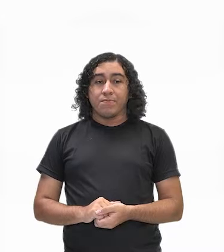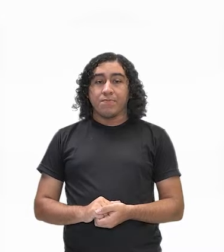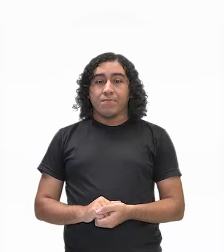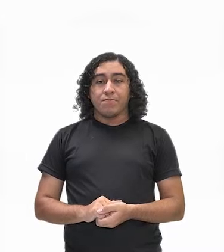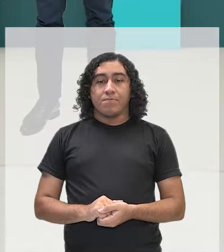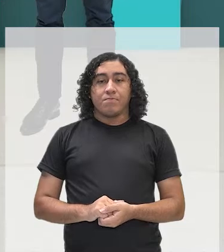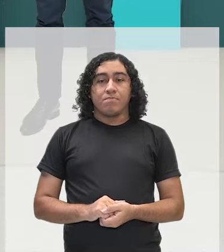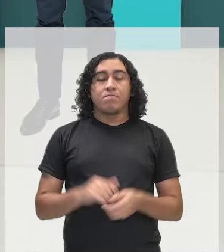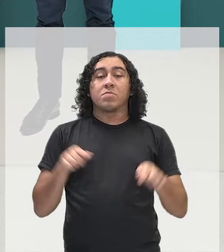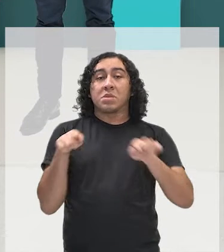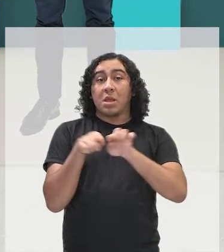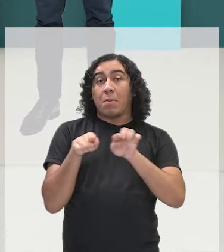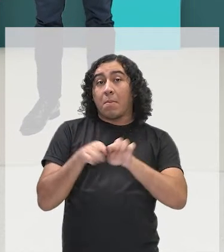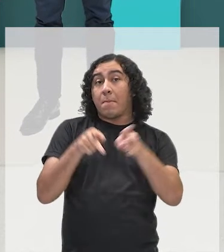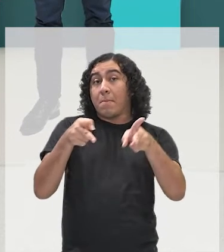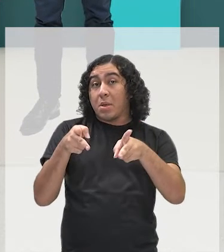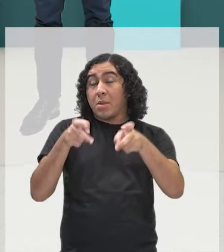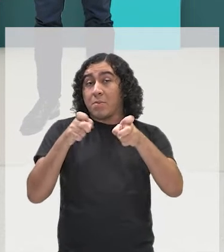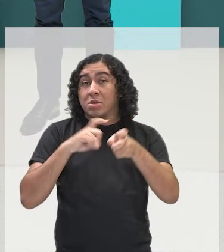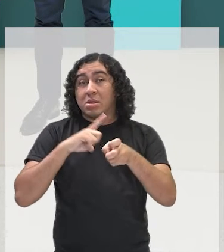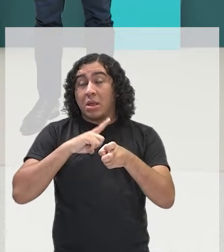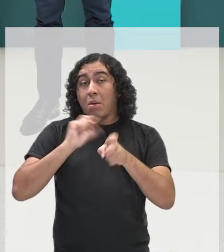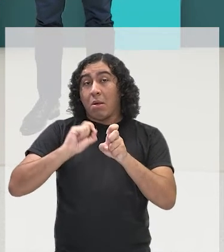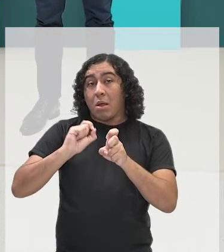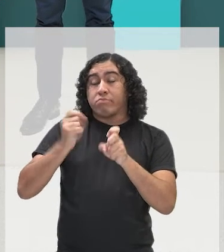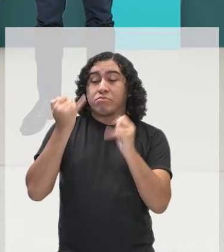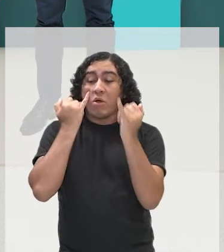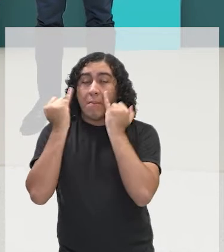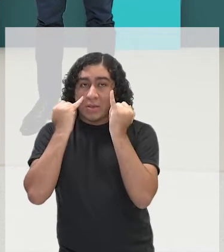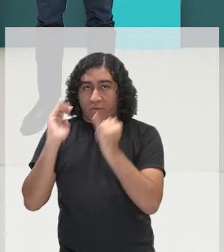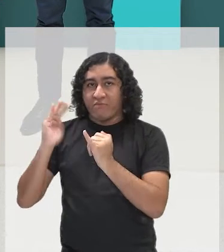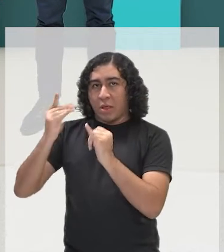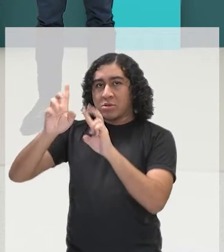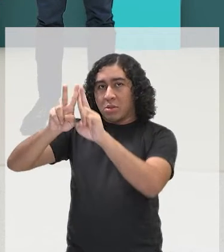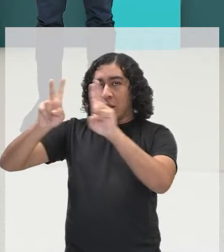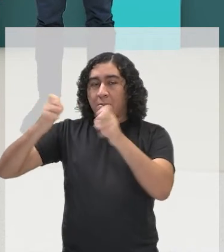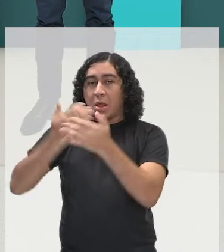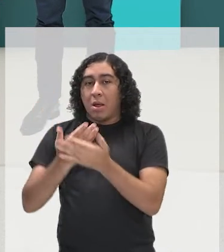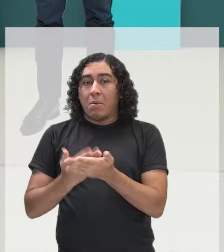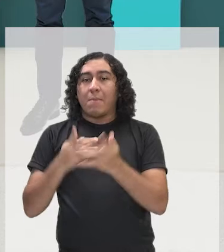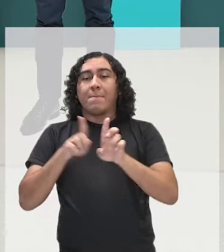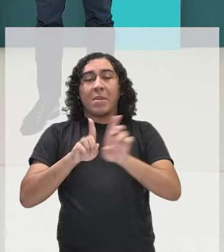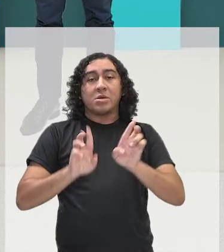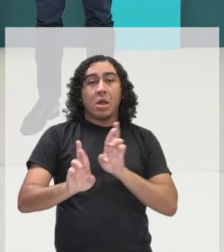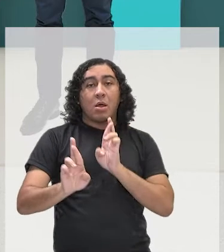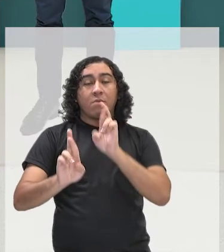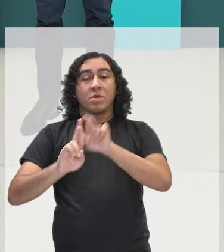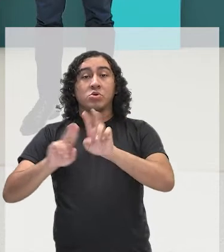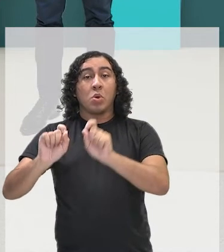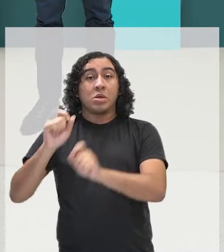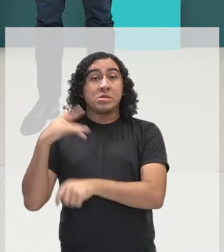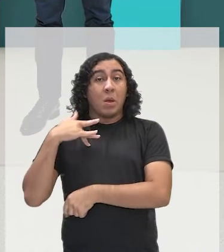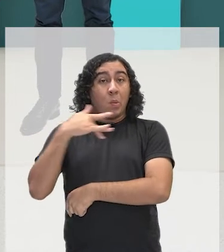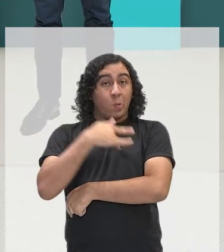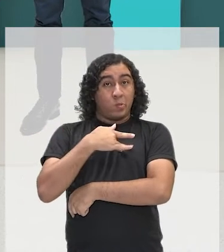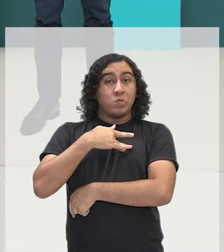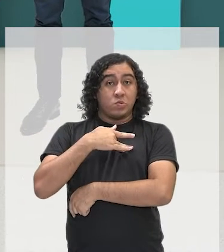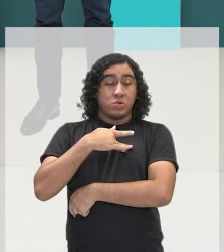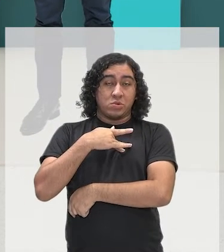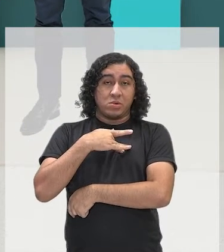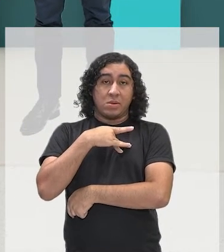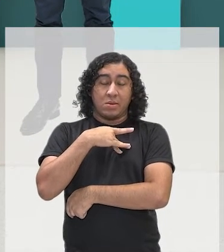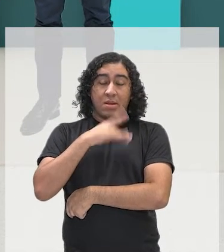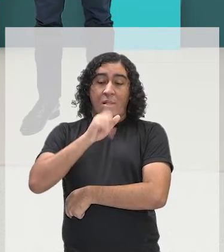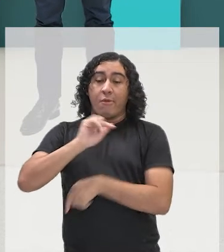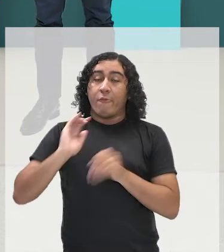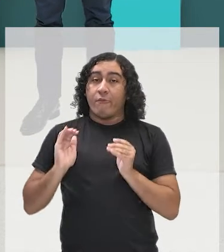trazendo aí relacionado à saúde pública, tá? Que é o grande foco, né, dessas fake news. Agora eu vou mostrar para vocês alguns